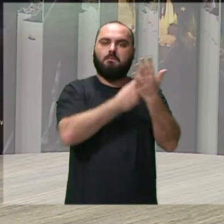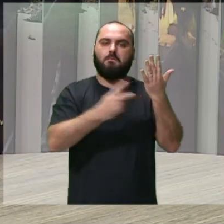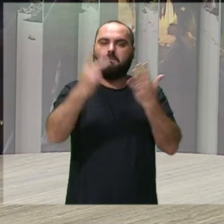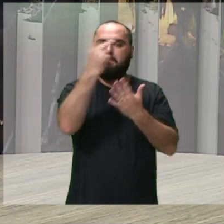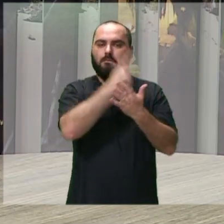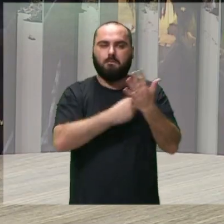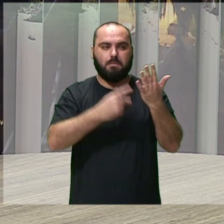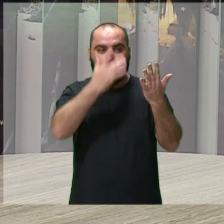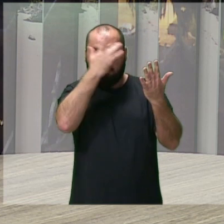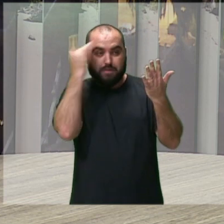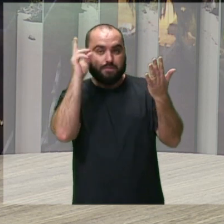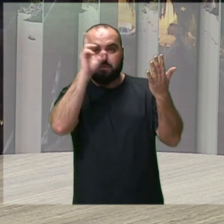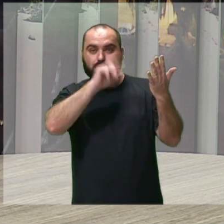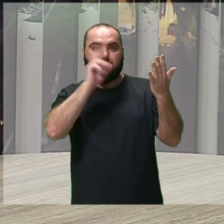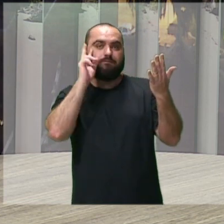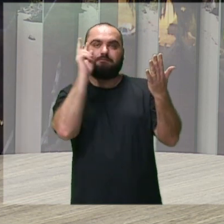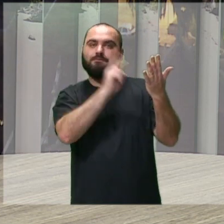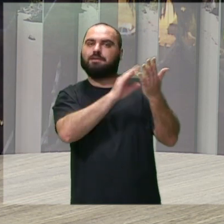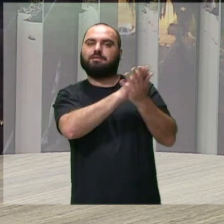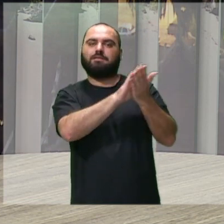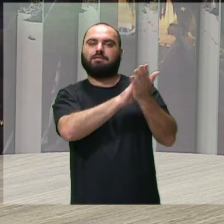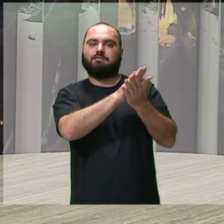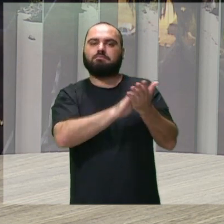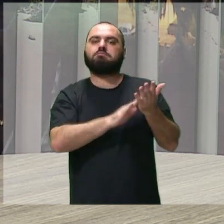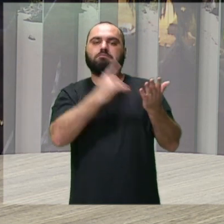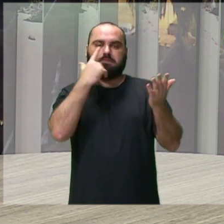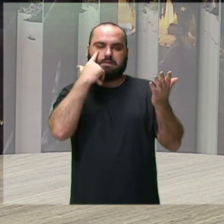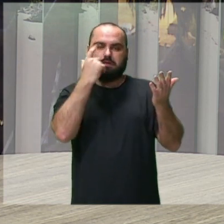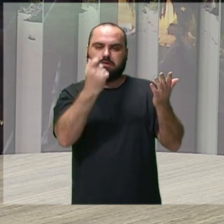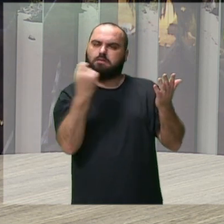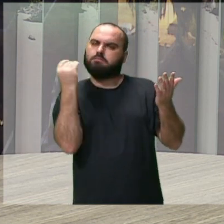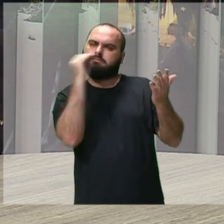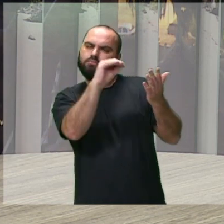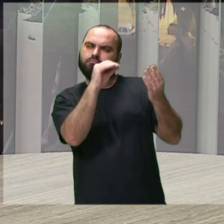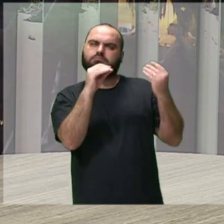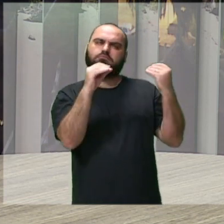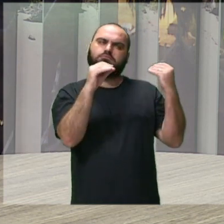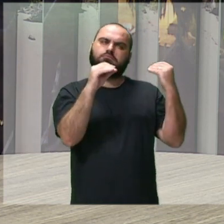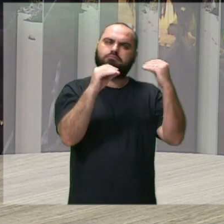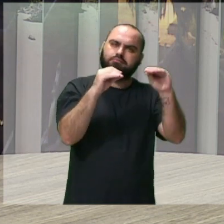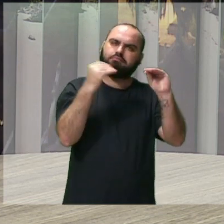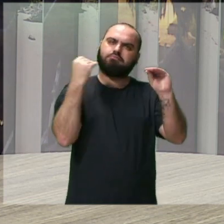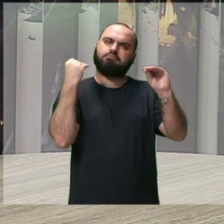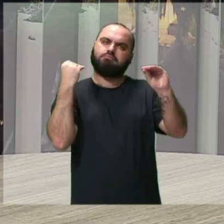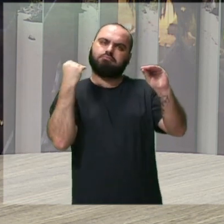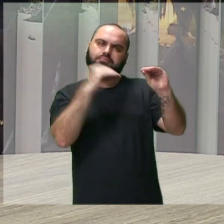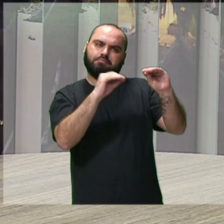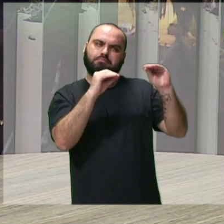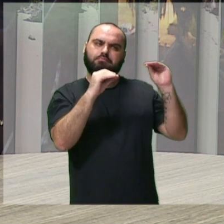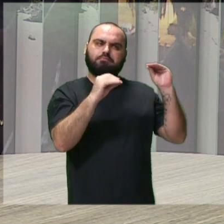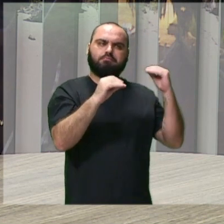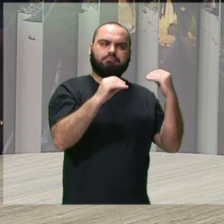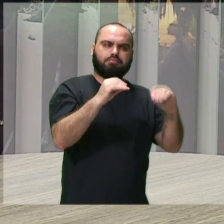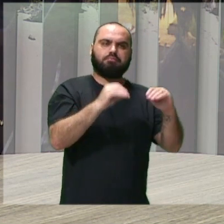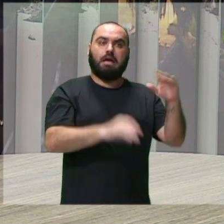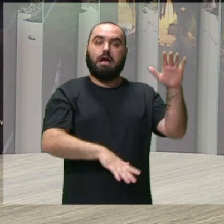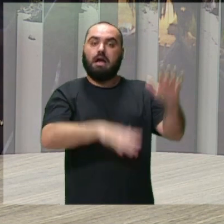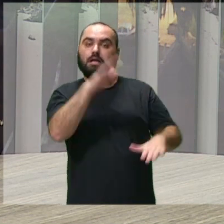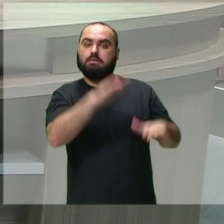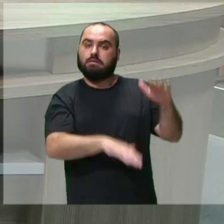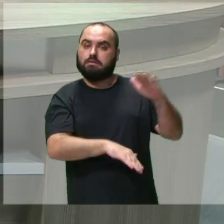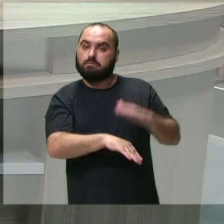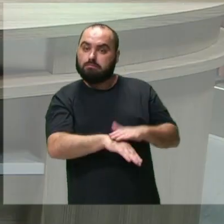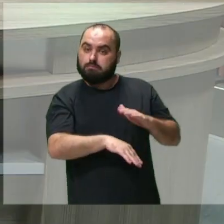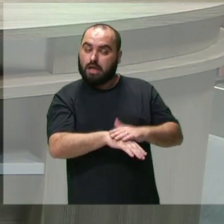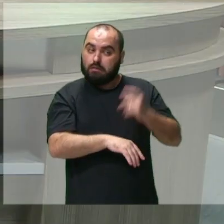no processo em desenvolvimento, nossa, está interessante, mas vou mais um pouquinho, vou mais um pouco. Às vezes, esse mais um pouco